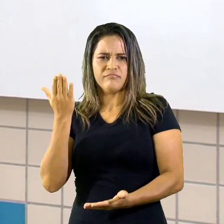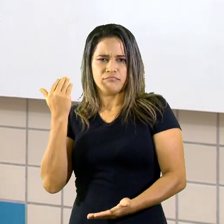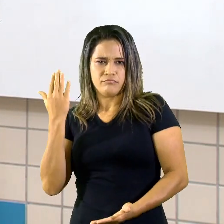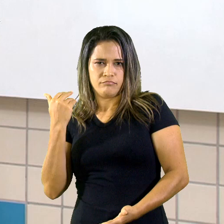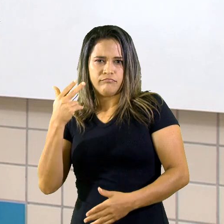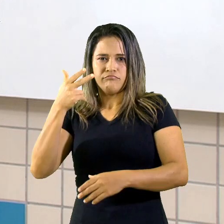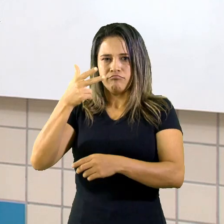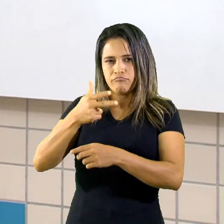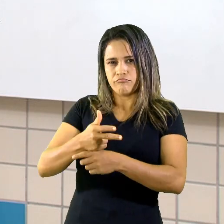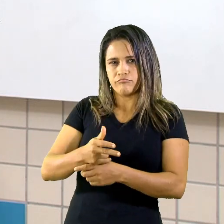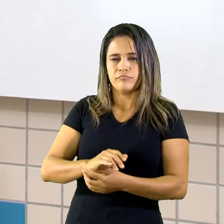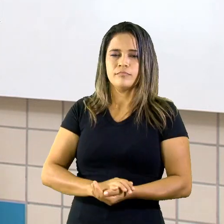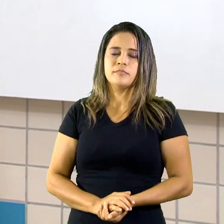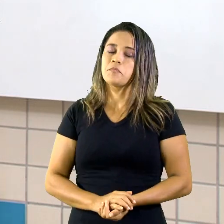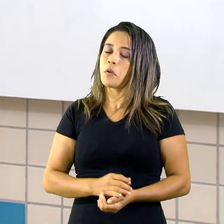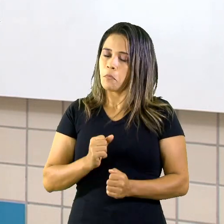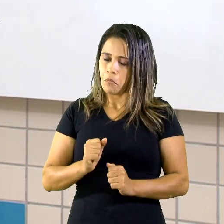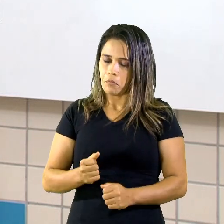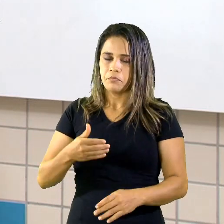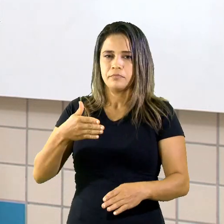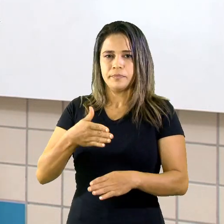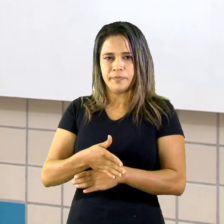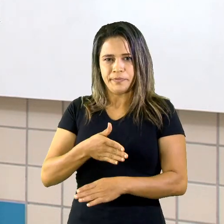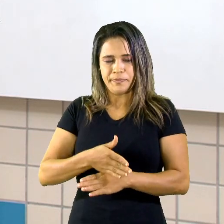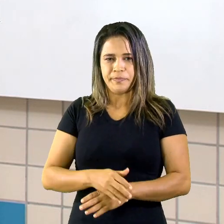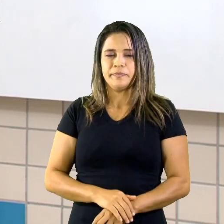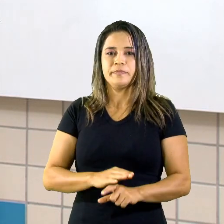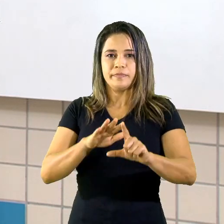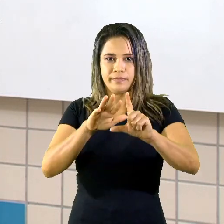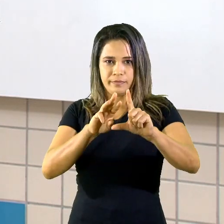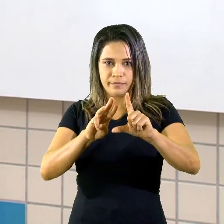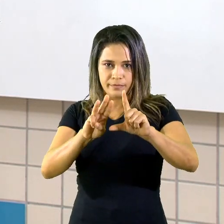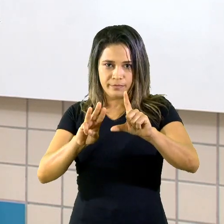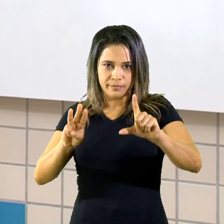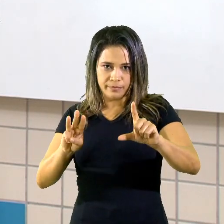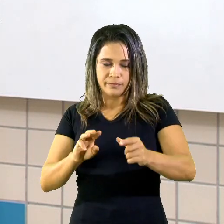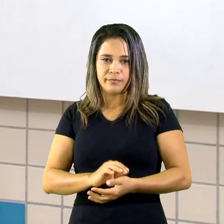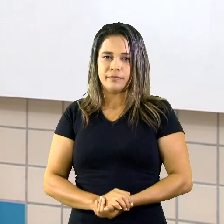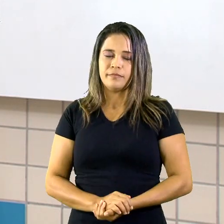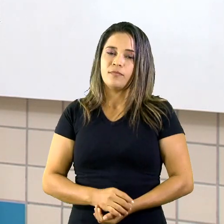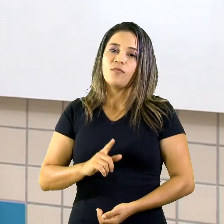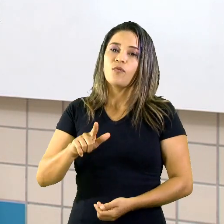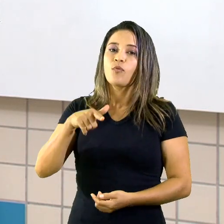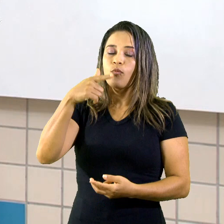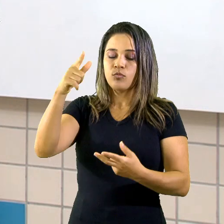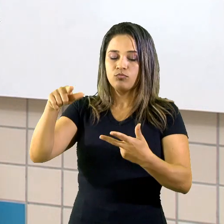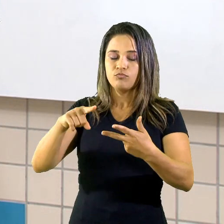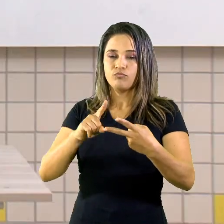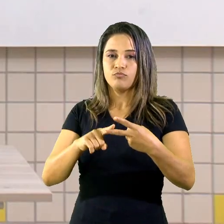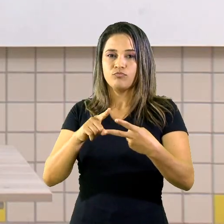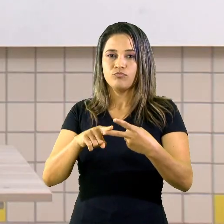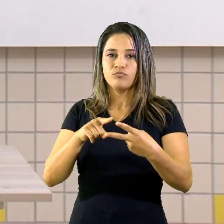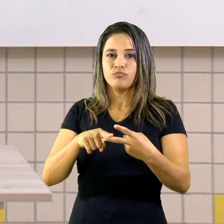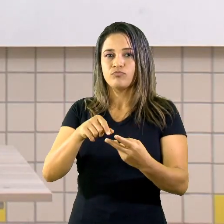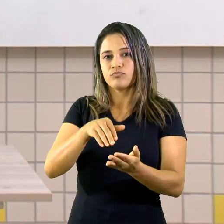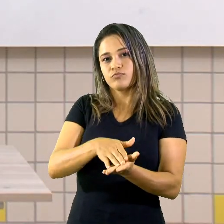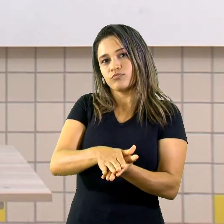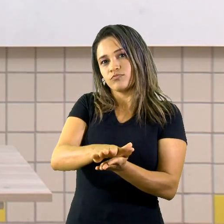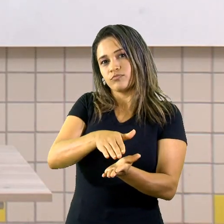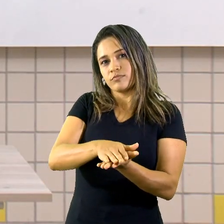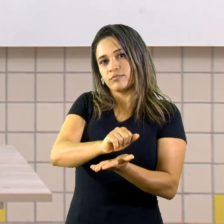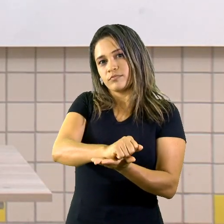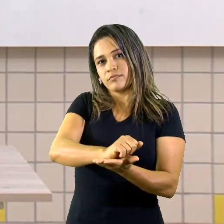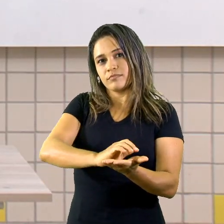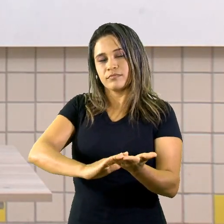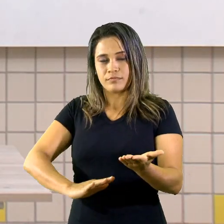gravadas. Você pode ter acesso lá por esse site. Outra coisa é a atividade impressa na sua escola. Você